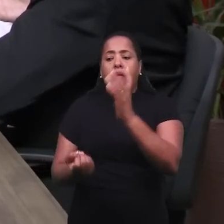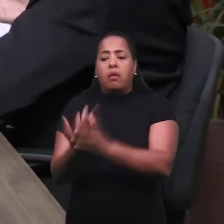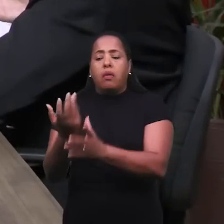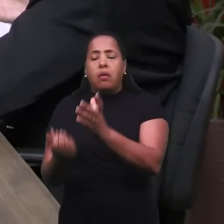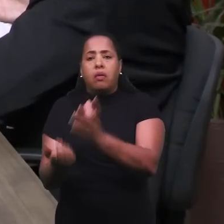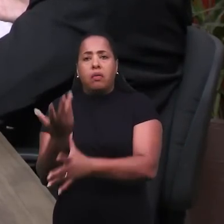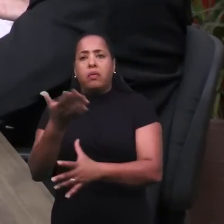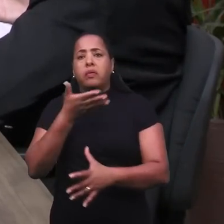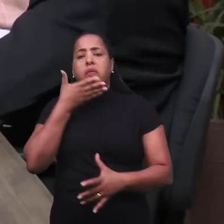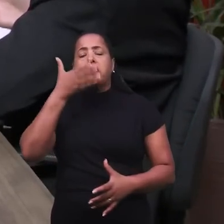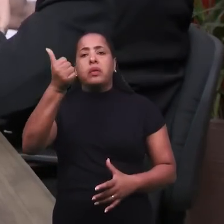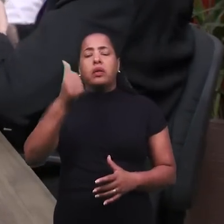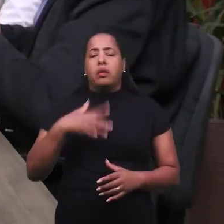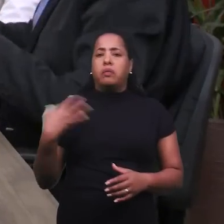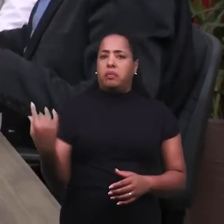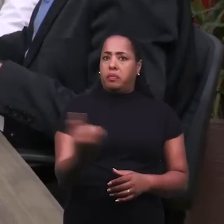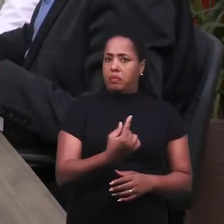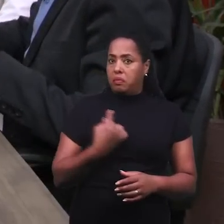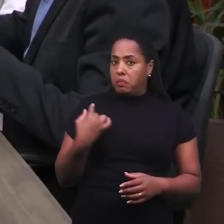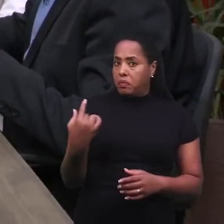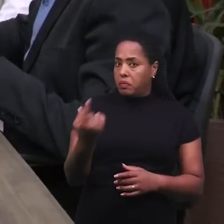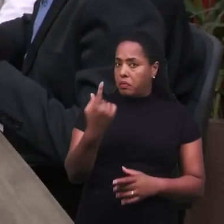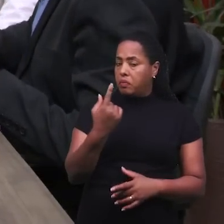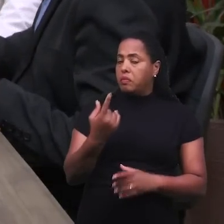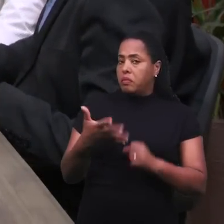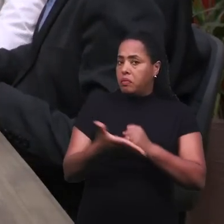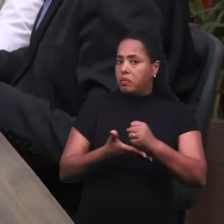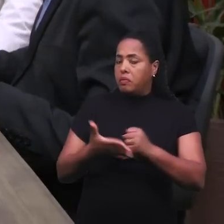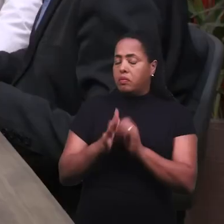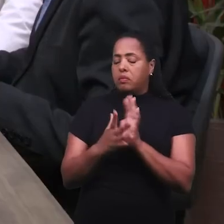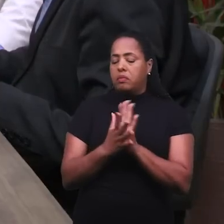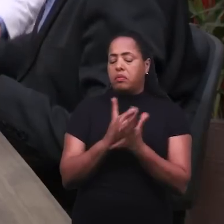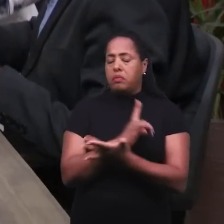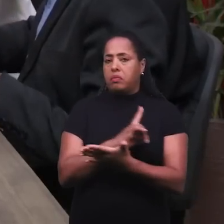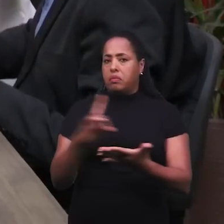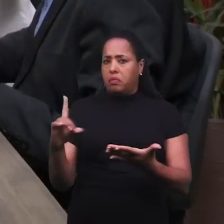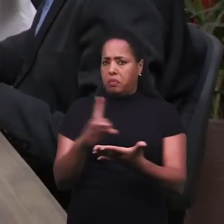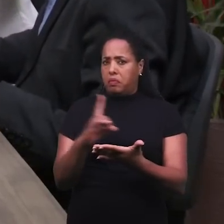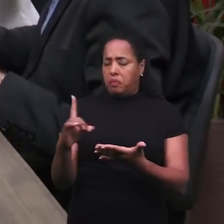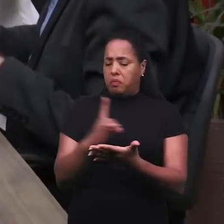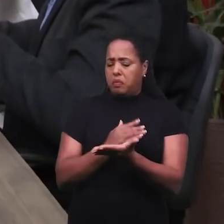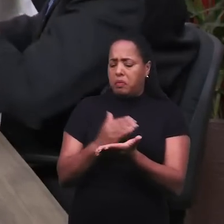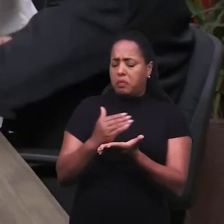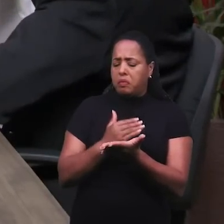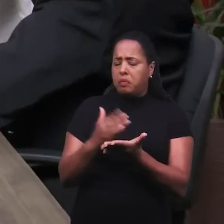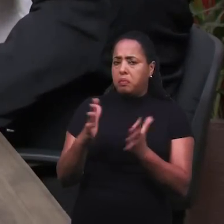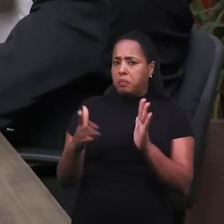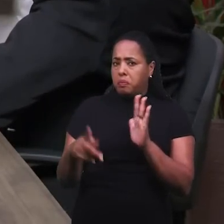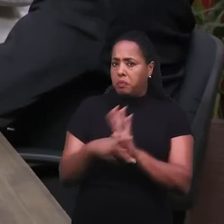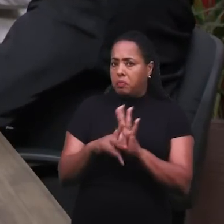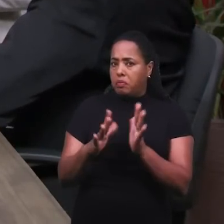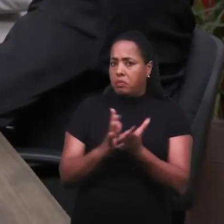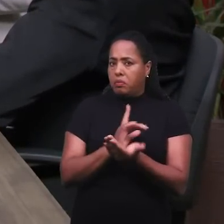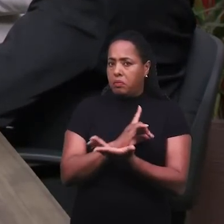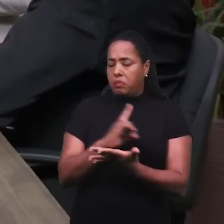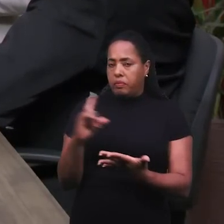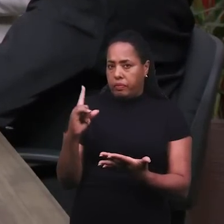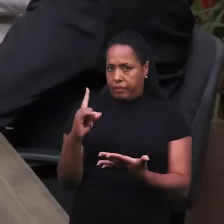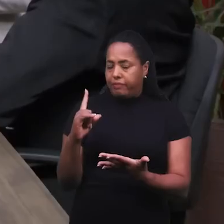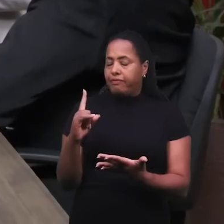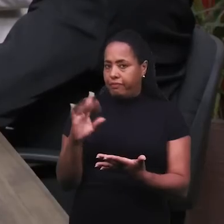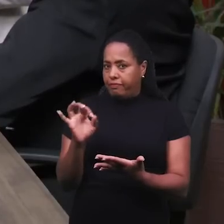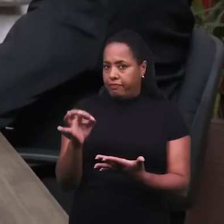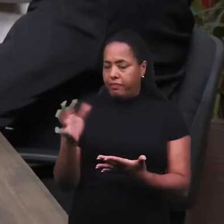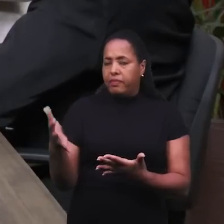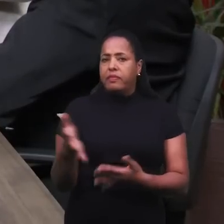você achar melhor, mas nós temos os preceitos da palavra, os fundamentos, os princípios da palavra. Amém. Nós vamos aprofundar isso um pouquinho,